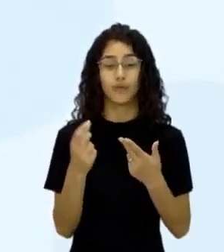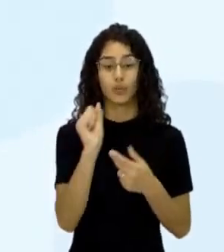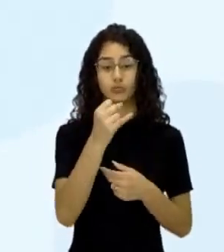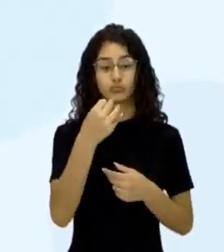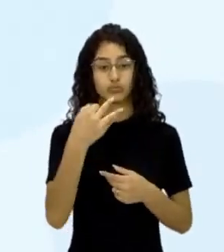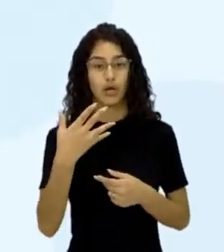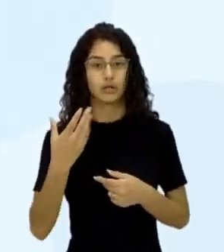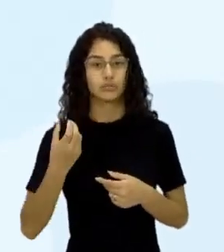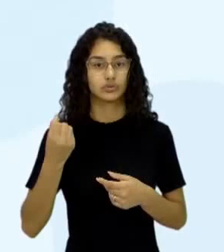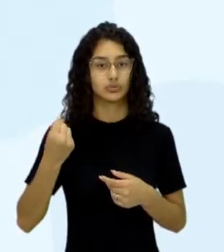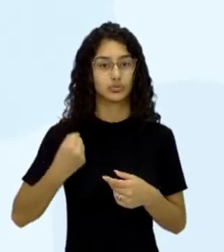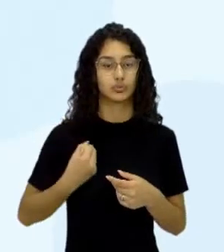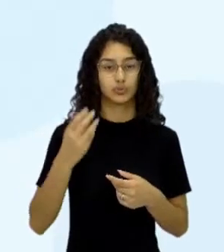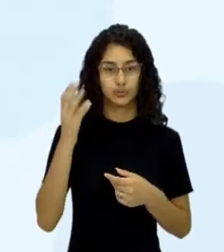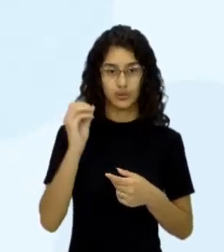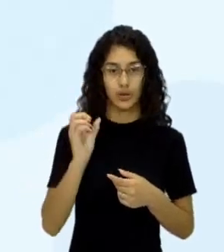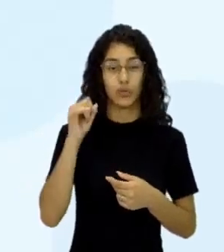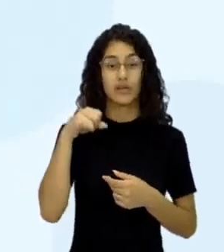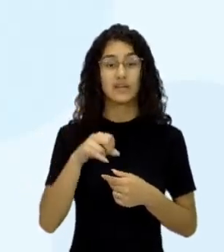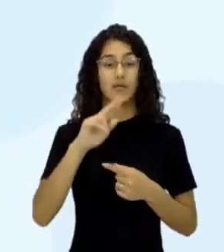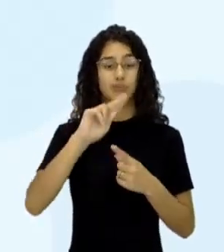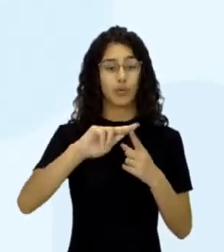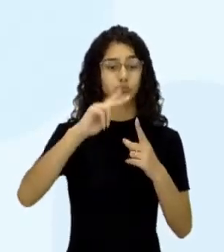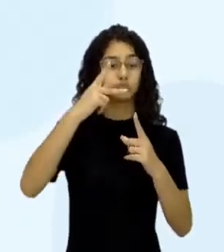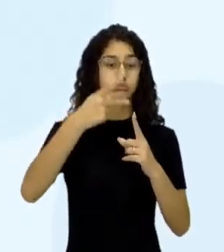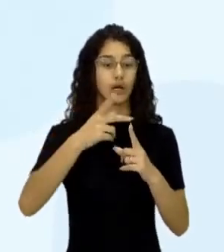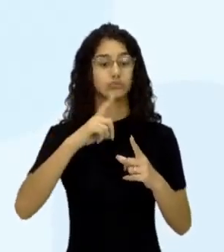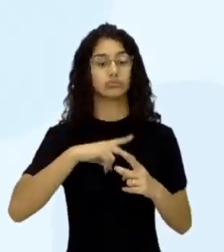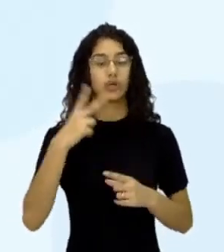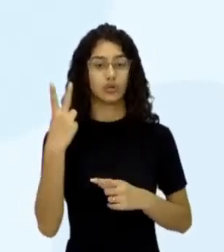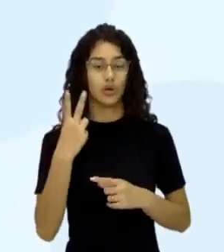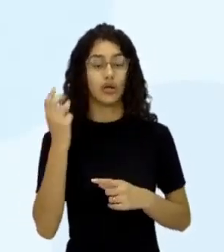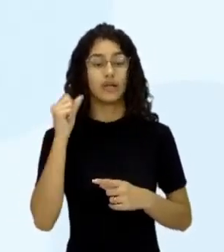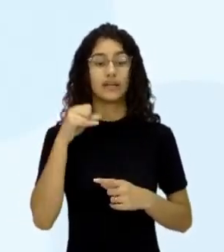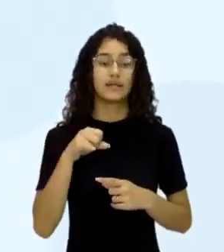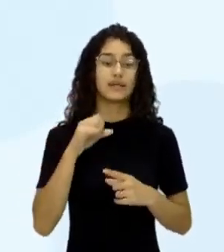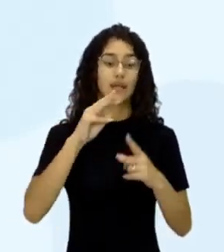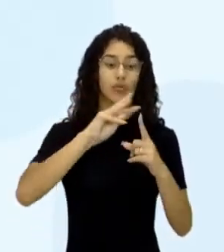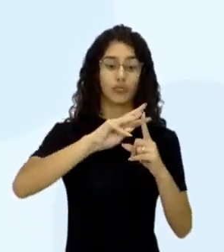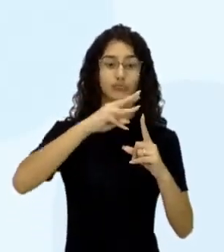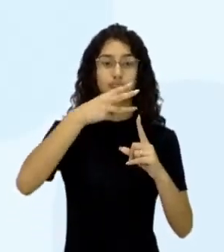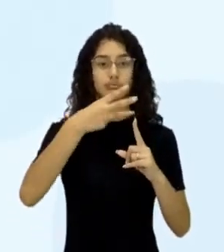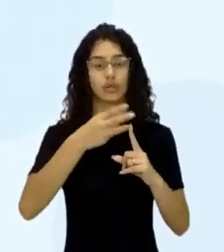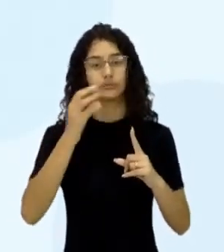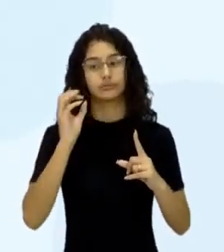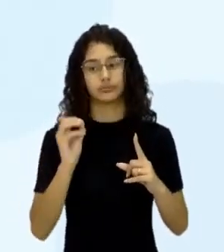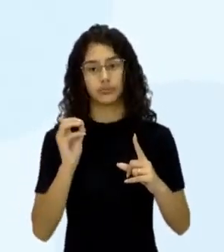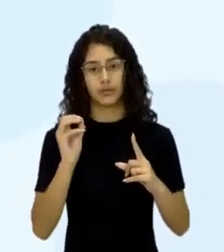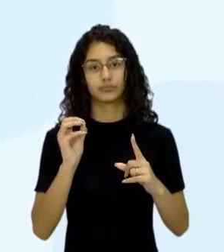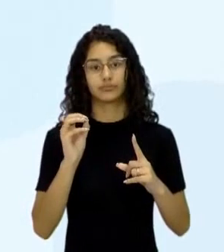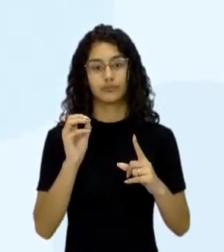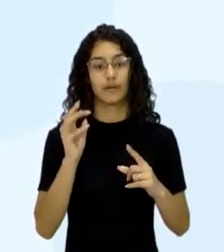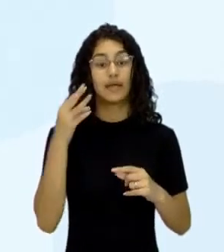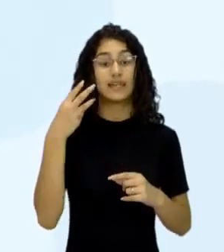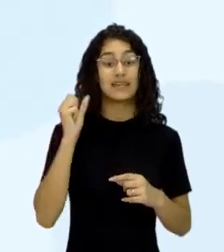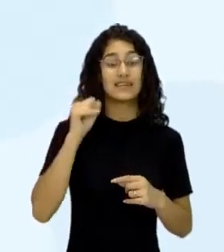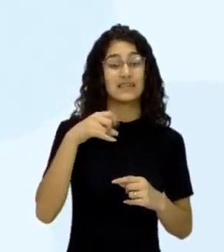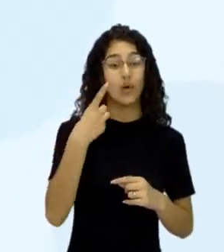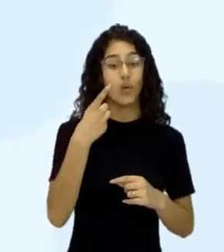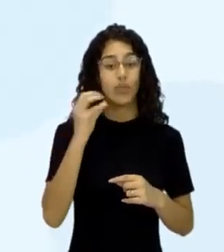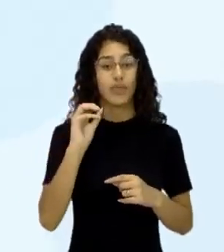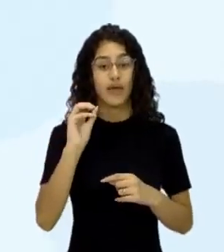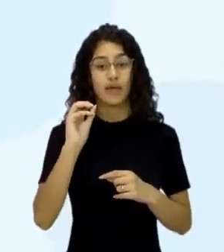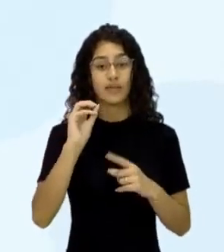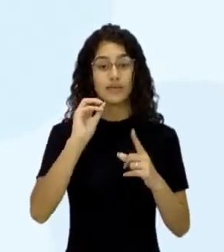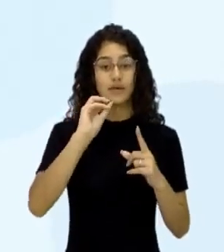de zeros, ó. Se o número for ao quadrado, tem 2 zeros. Se o 10 for ao cubo, 3 zeros, ó. Se o 10 for a